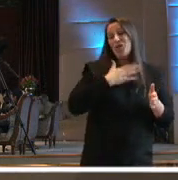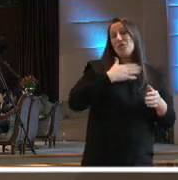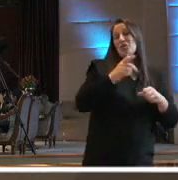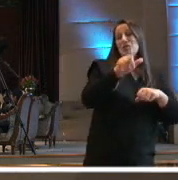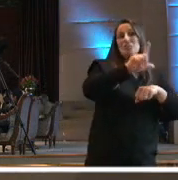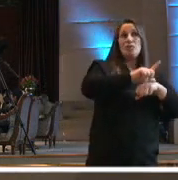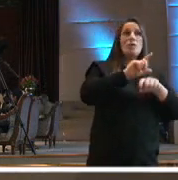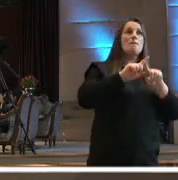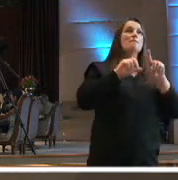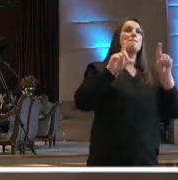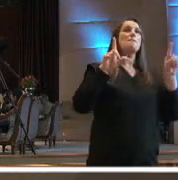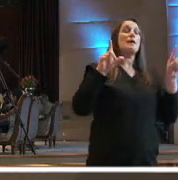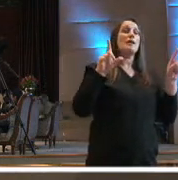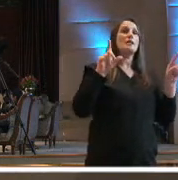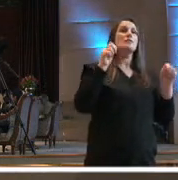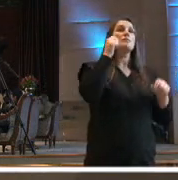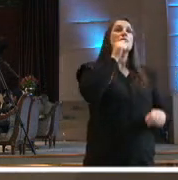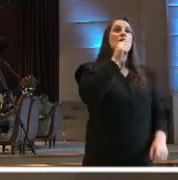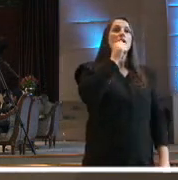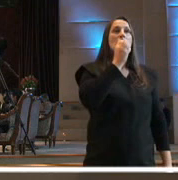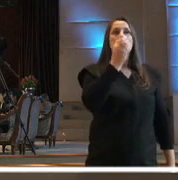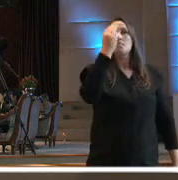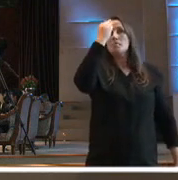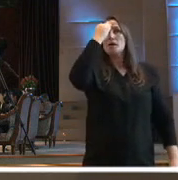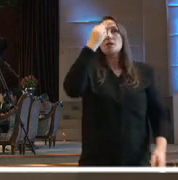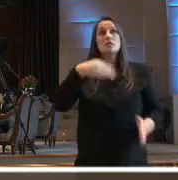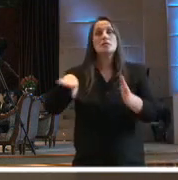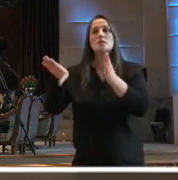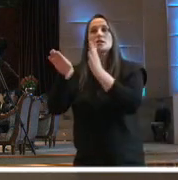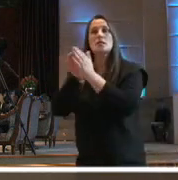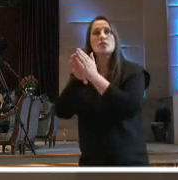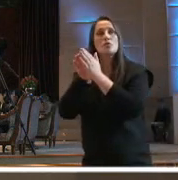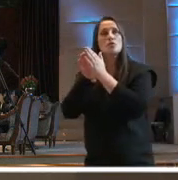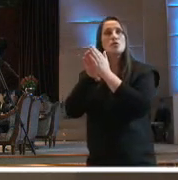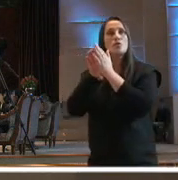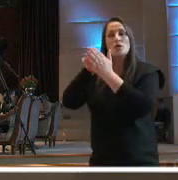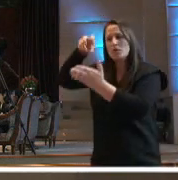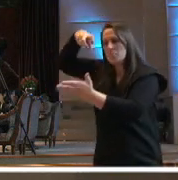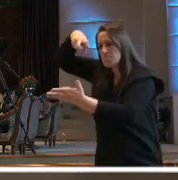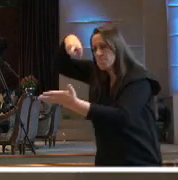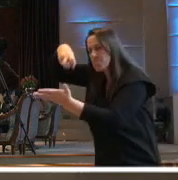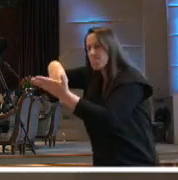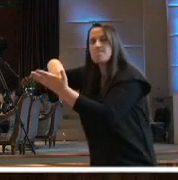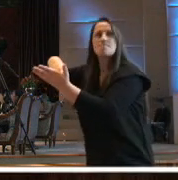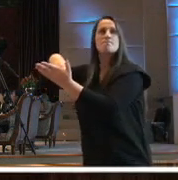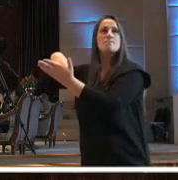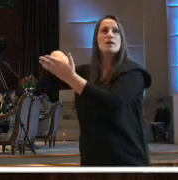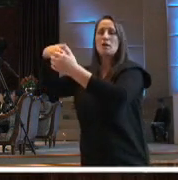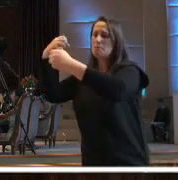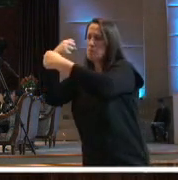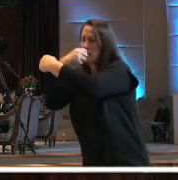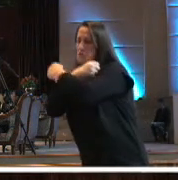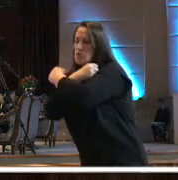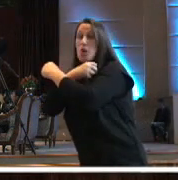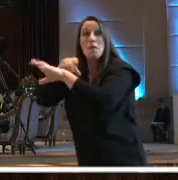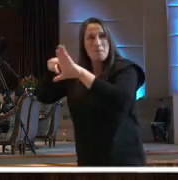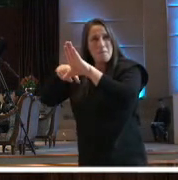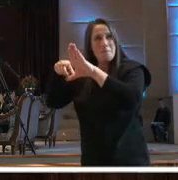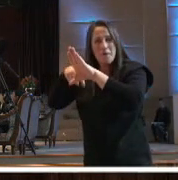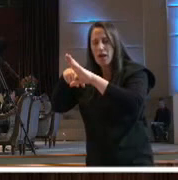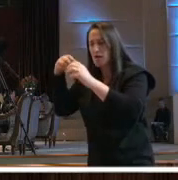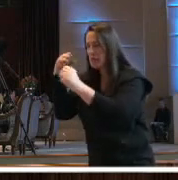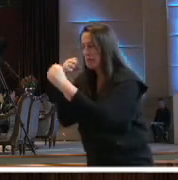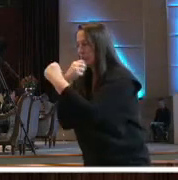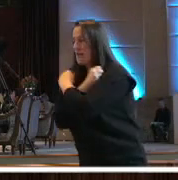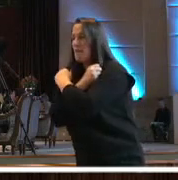quando Maria chegou lá, se jogou aos pés de Jesus e abraçou os pés de Jesus e não